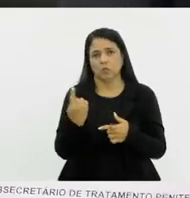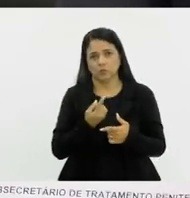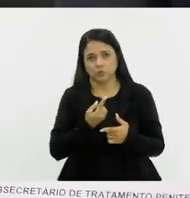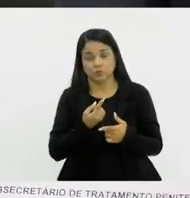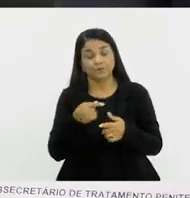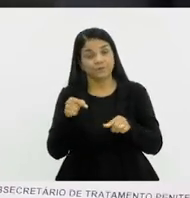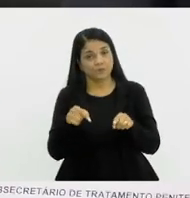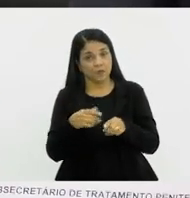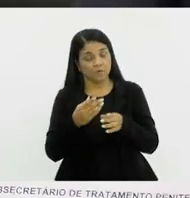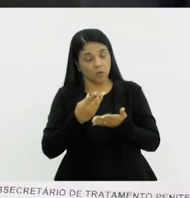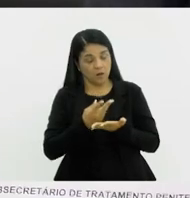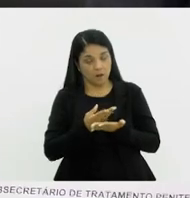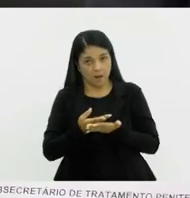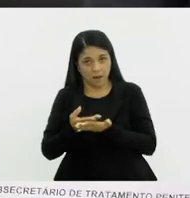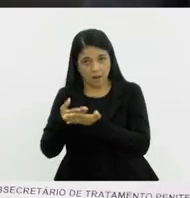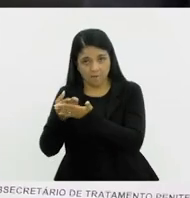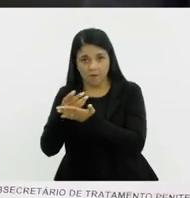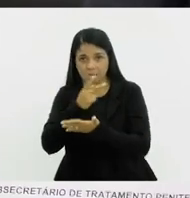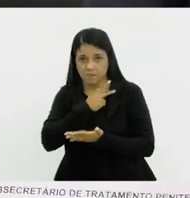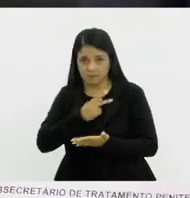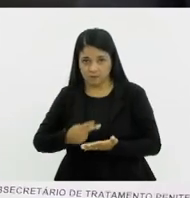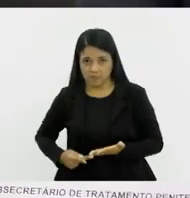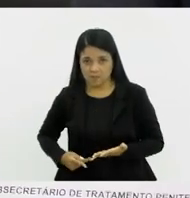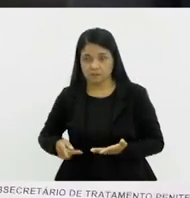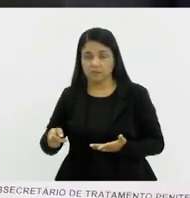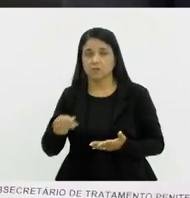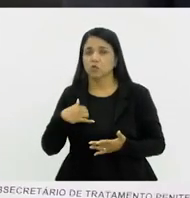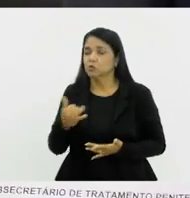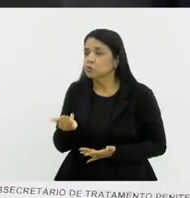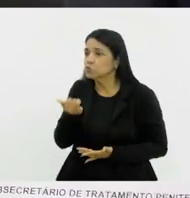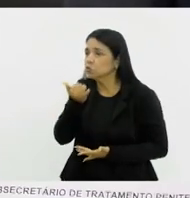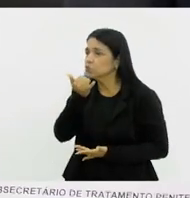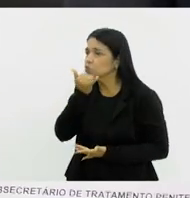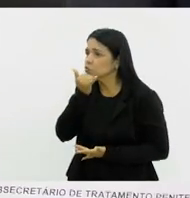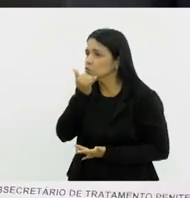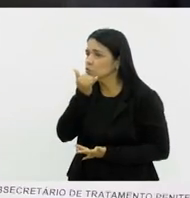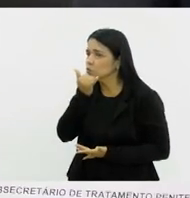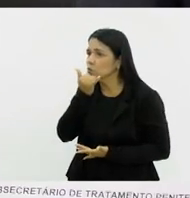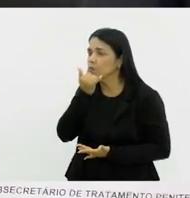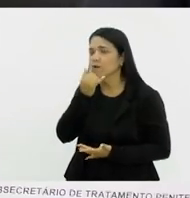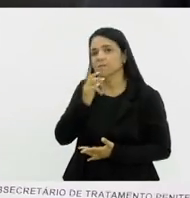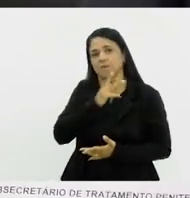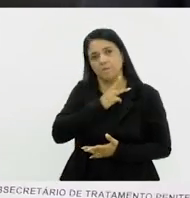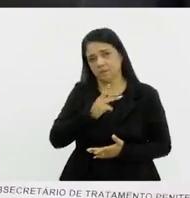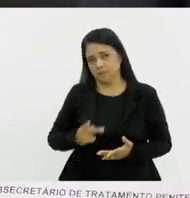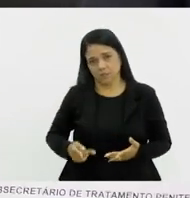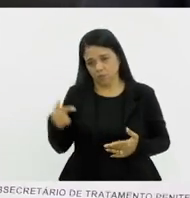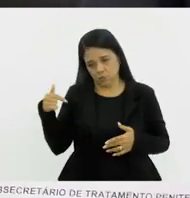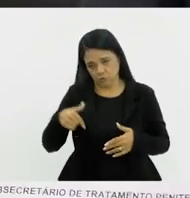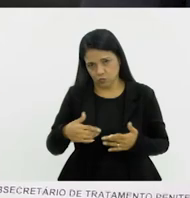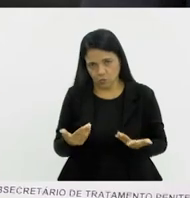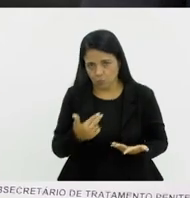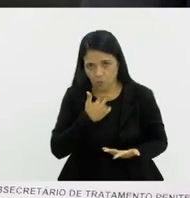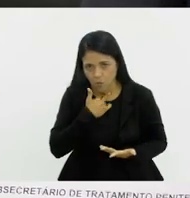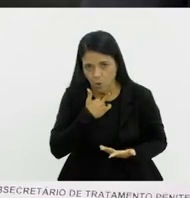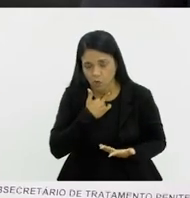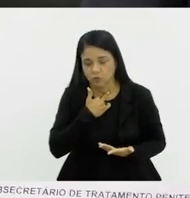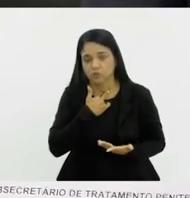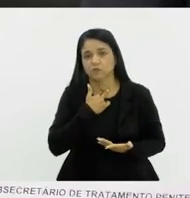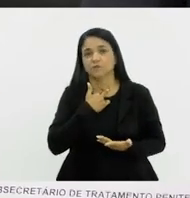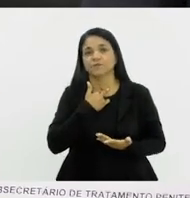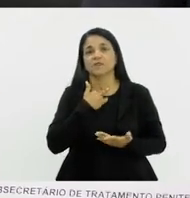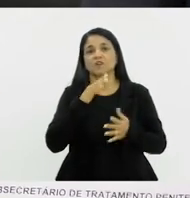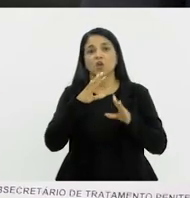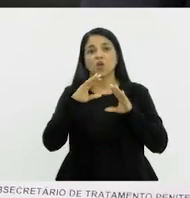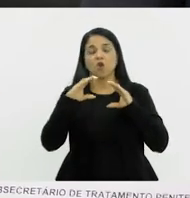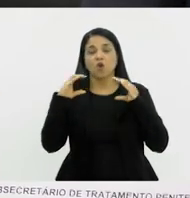vou estar levando a presidente, peço desculpa que a presidente não pôde estar presente, deputada, porque a gente vai ter a